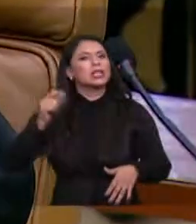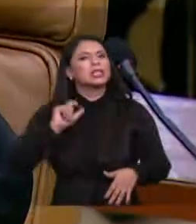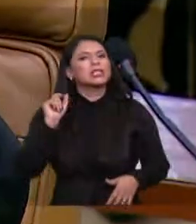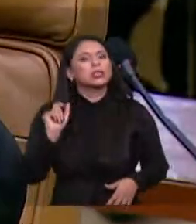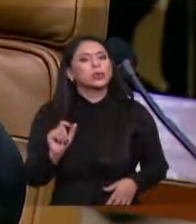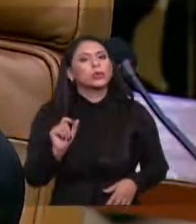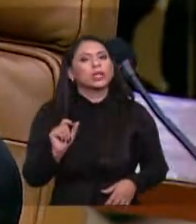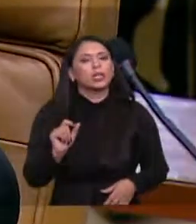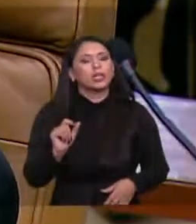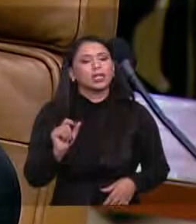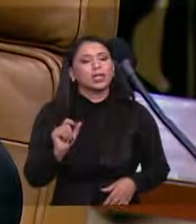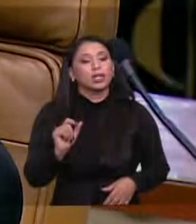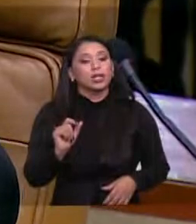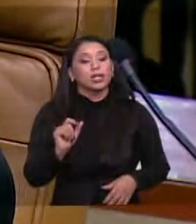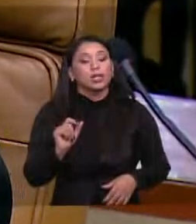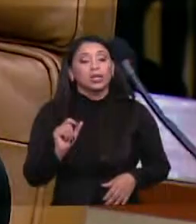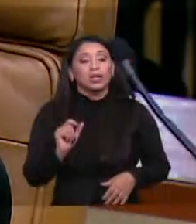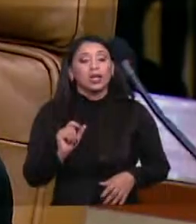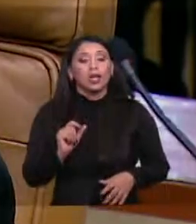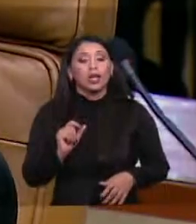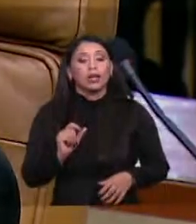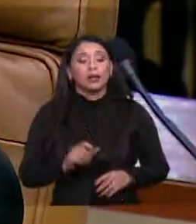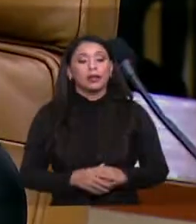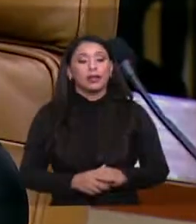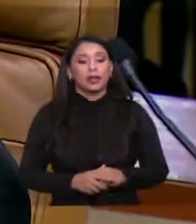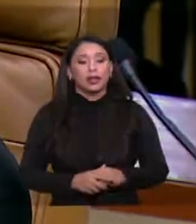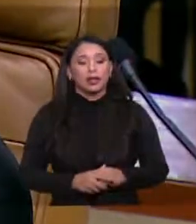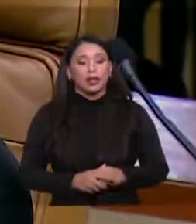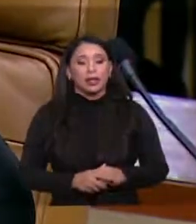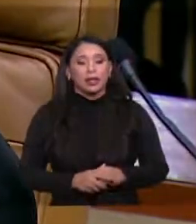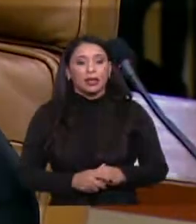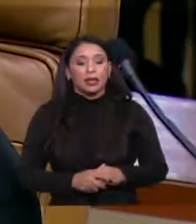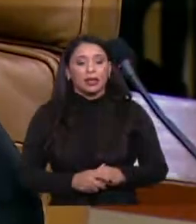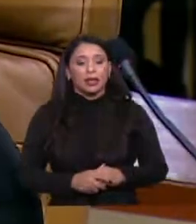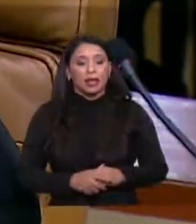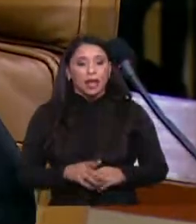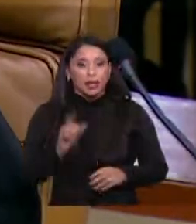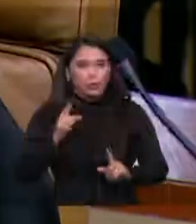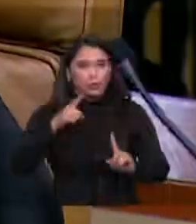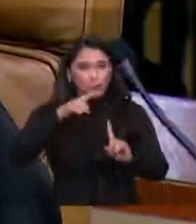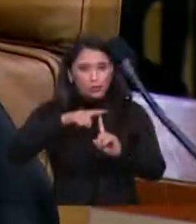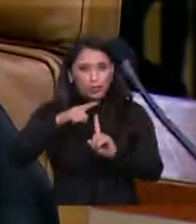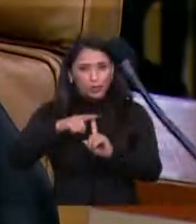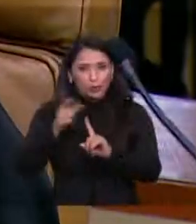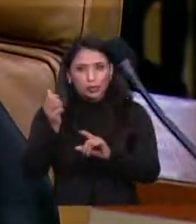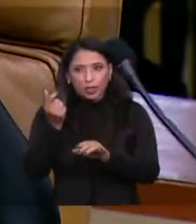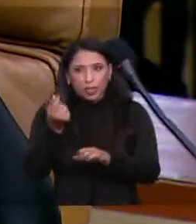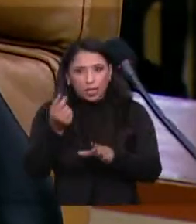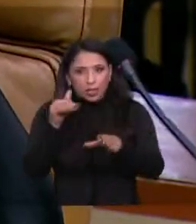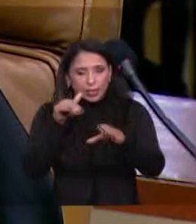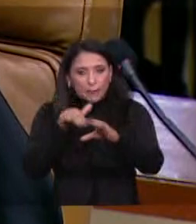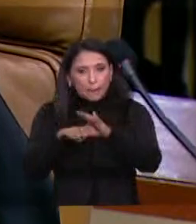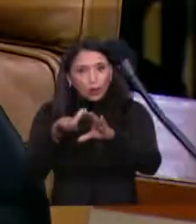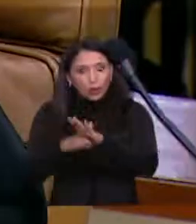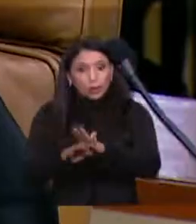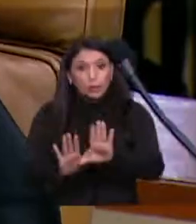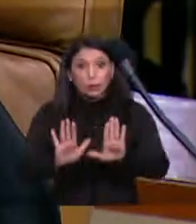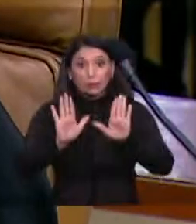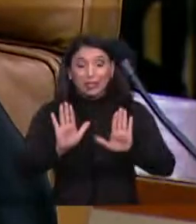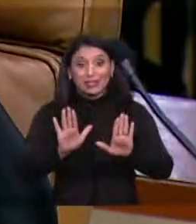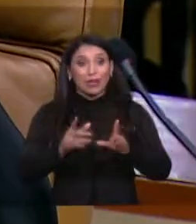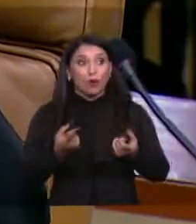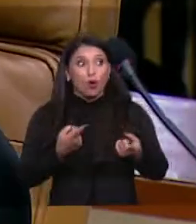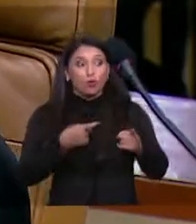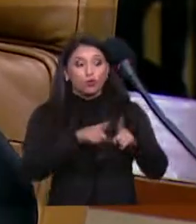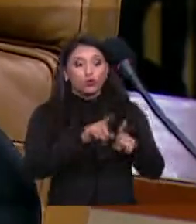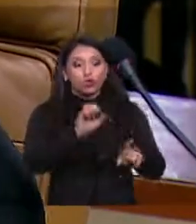de modalidade para um adiantamento de ingresso de Capital mas aqui aconteceu exatamente oposto era o